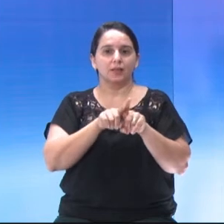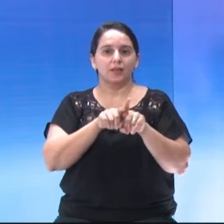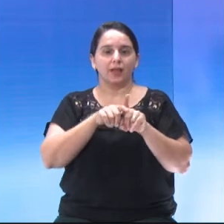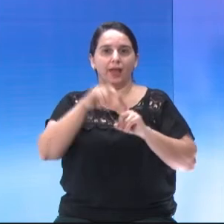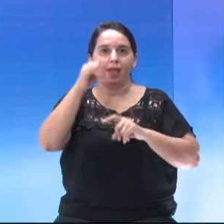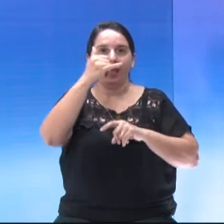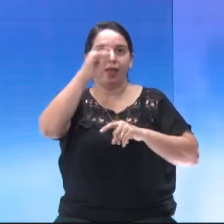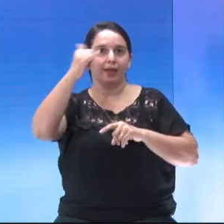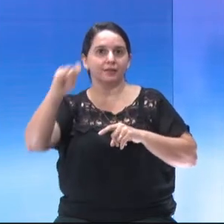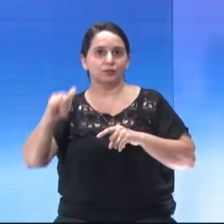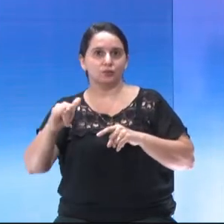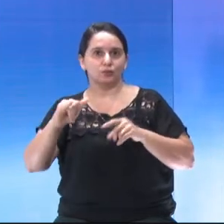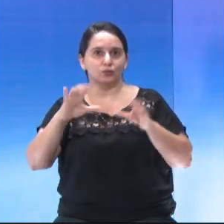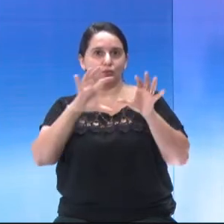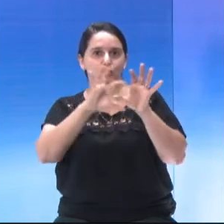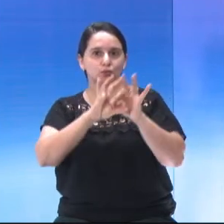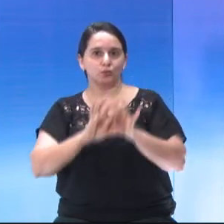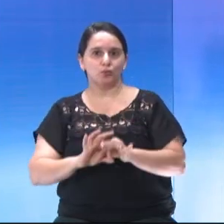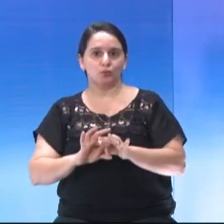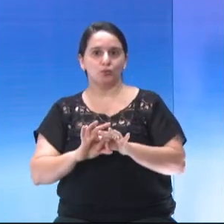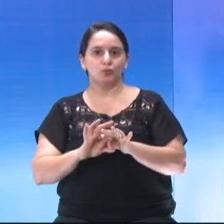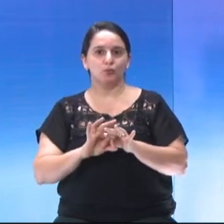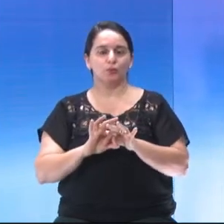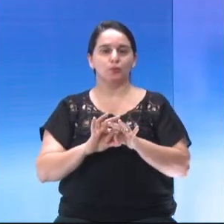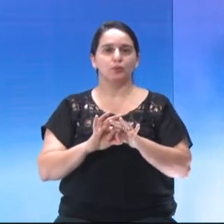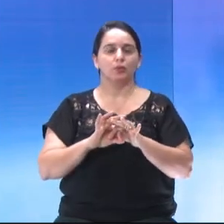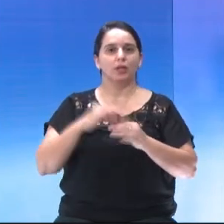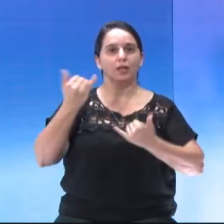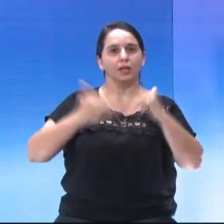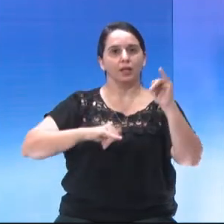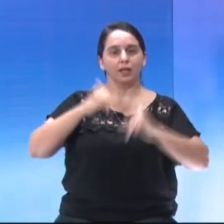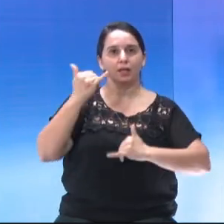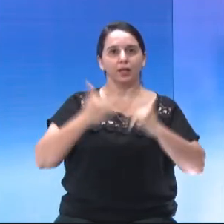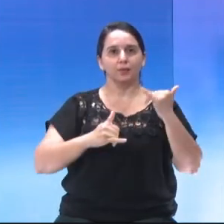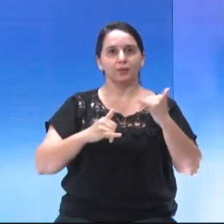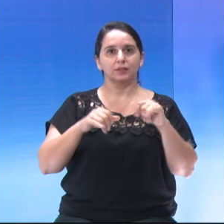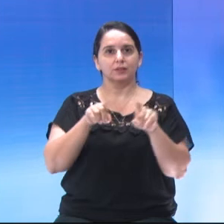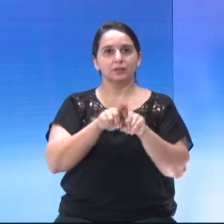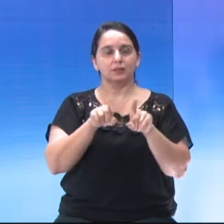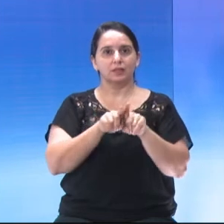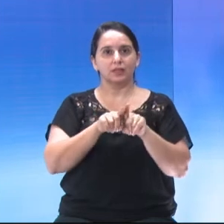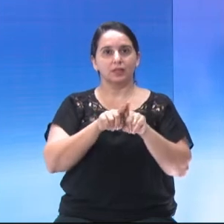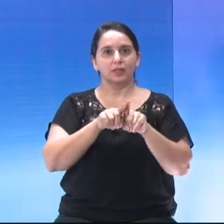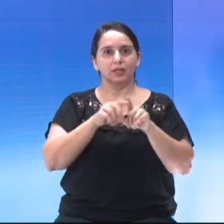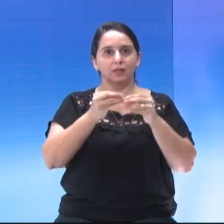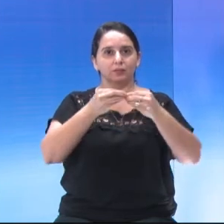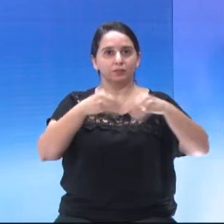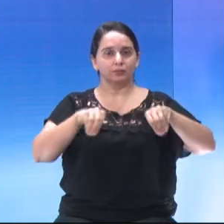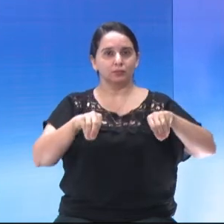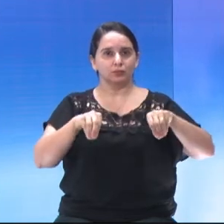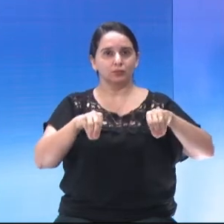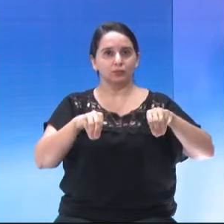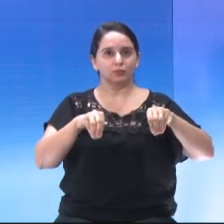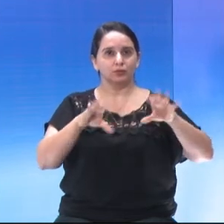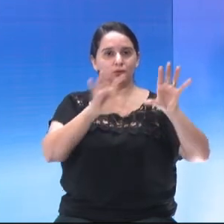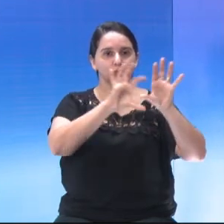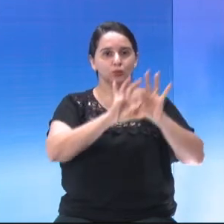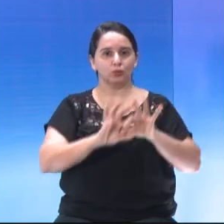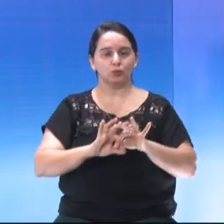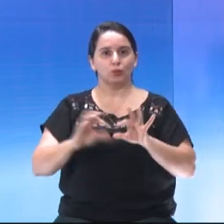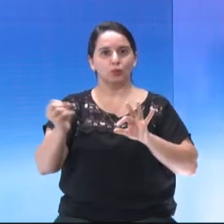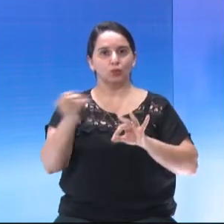energia de ligação. Nós sabemos que nas reações químicas há quebra de ligações e formação de